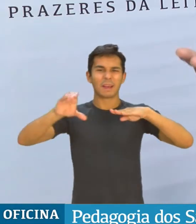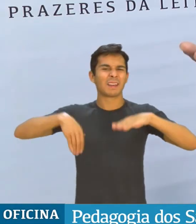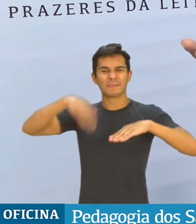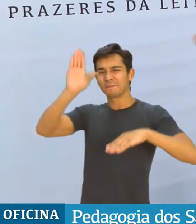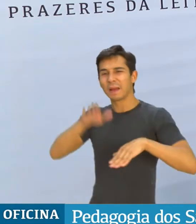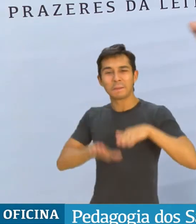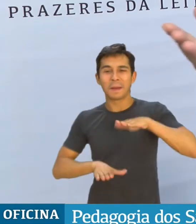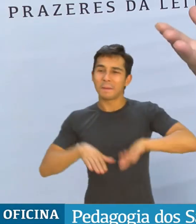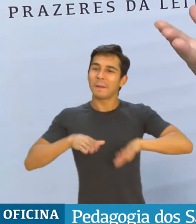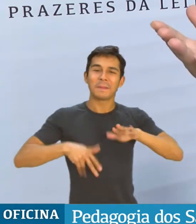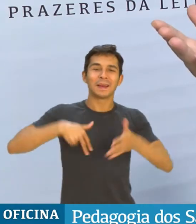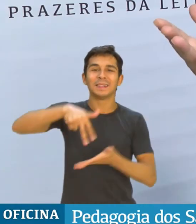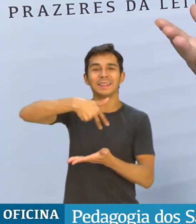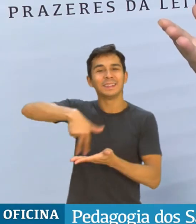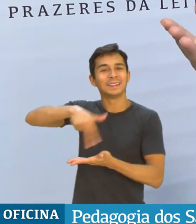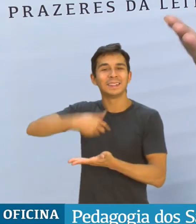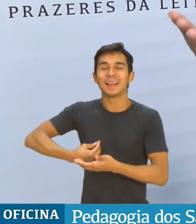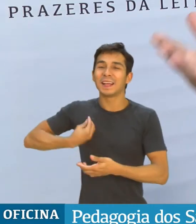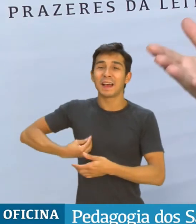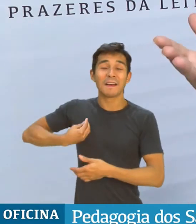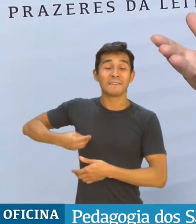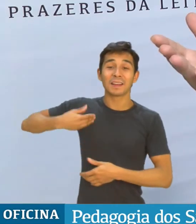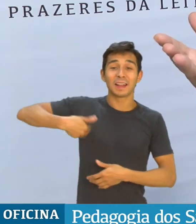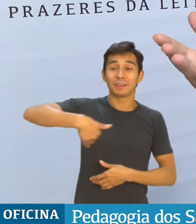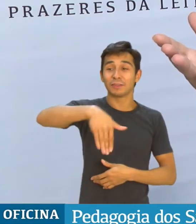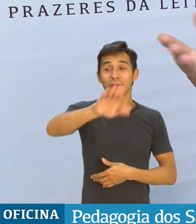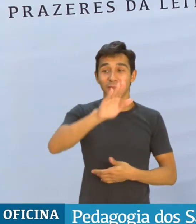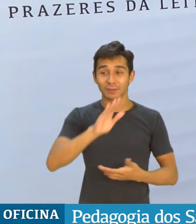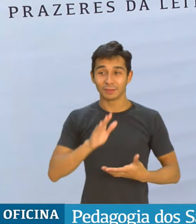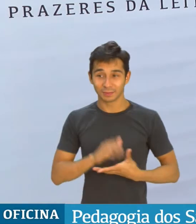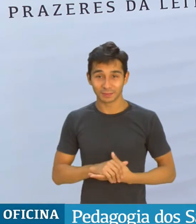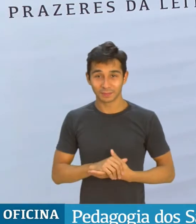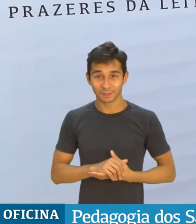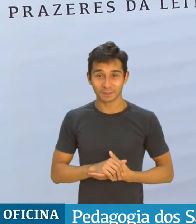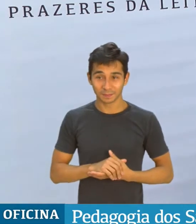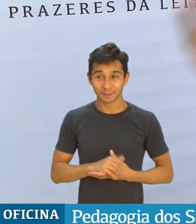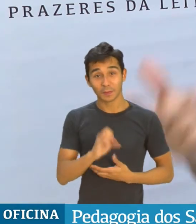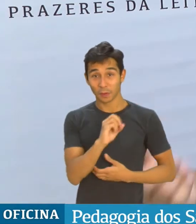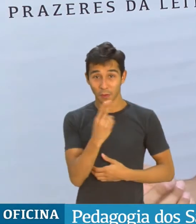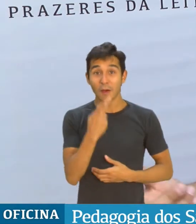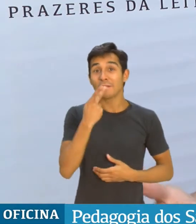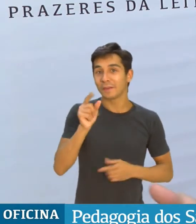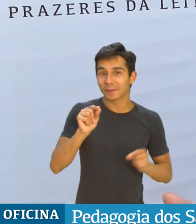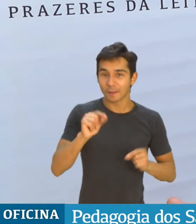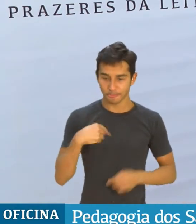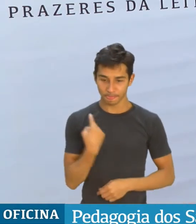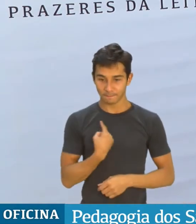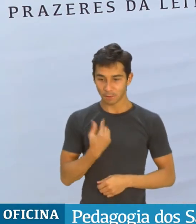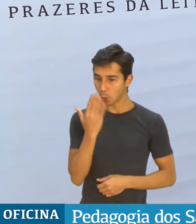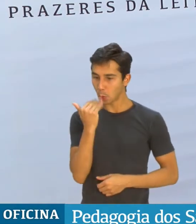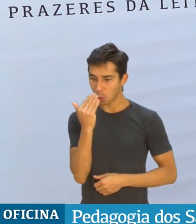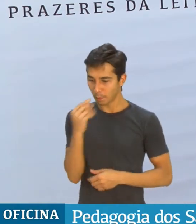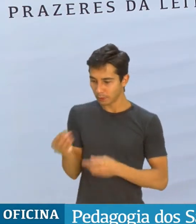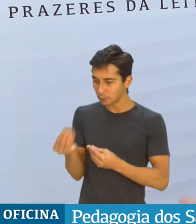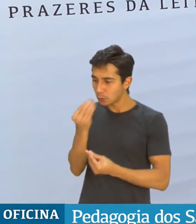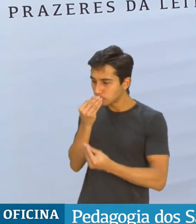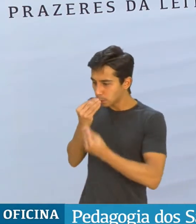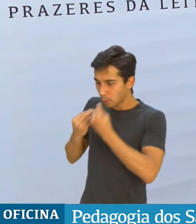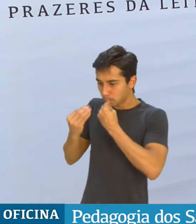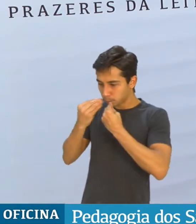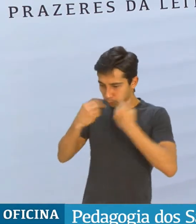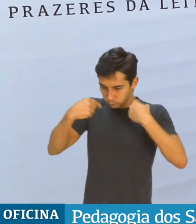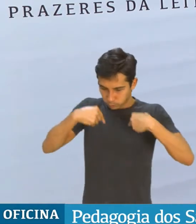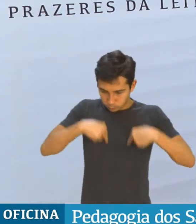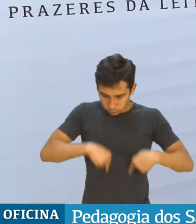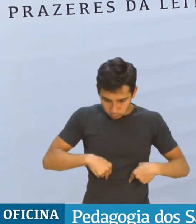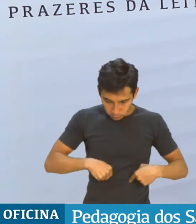e danço o resto da vida. Chacal. Ou se a gente é o que come, quem não